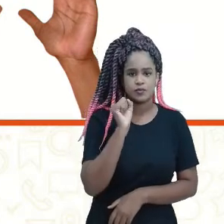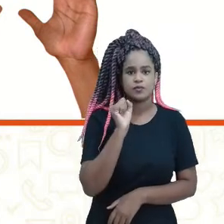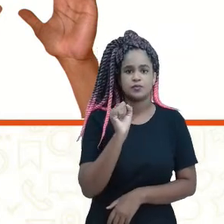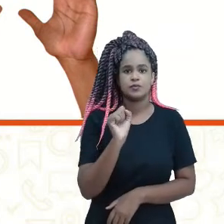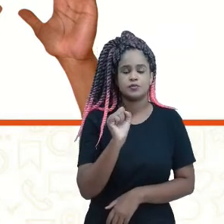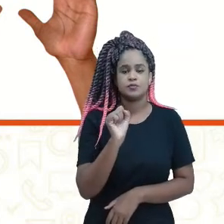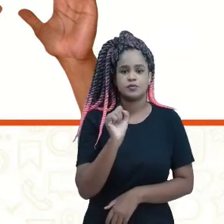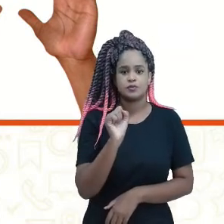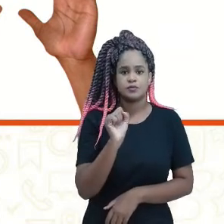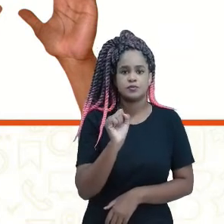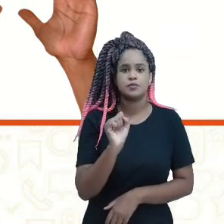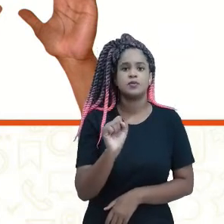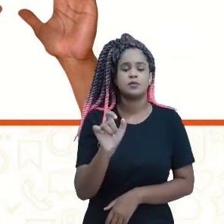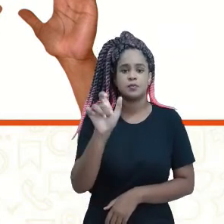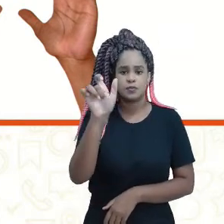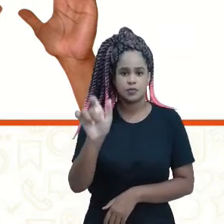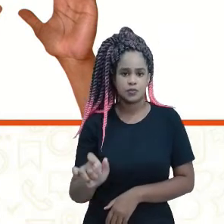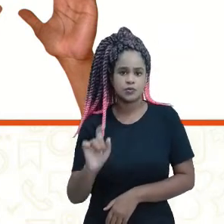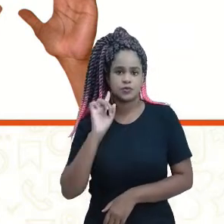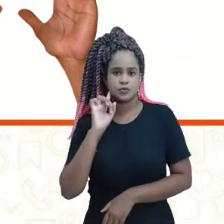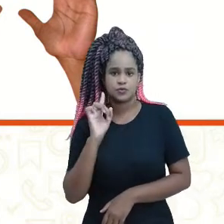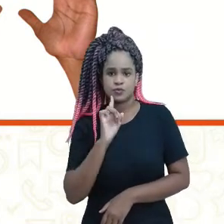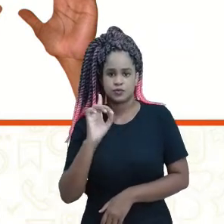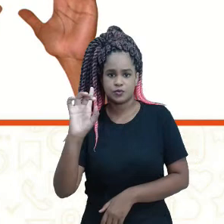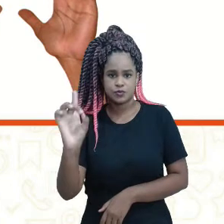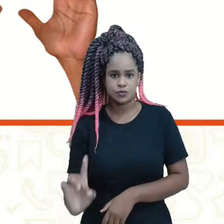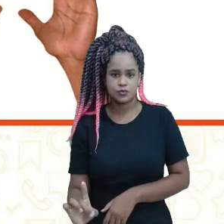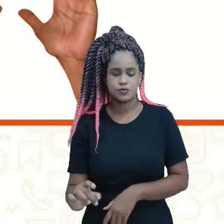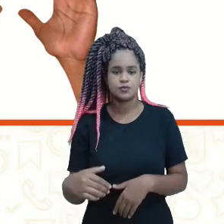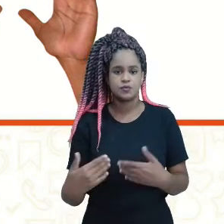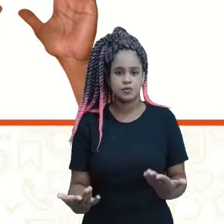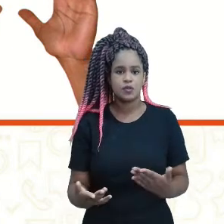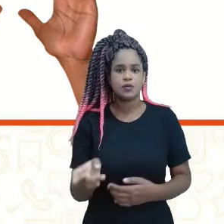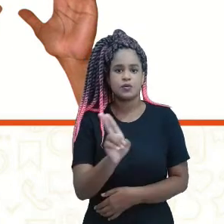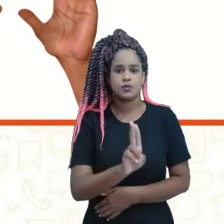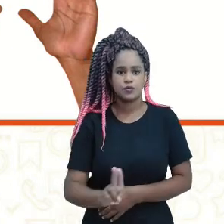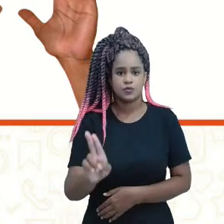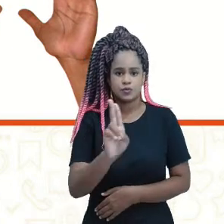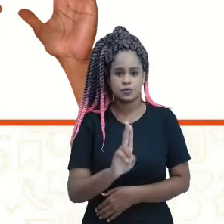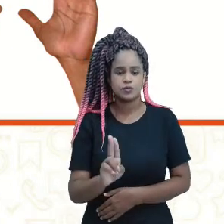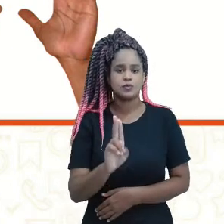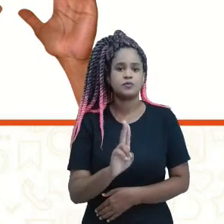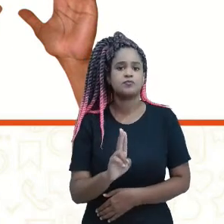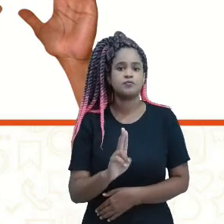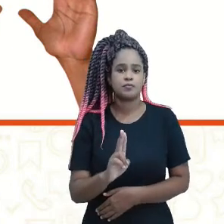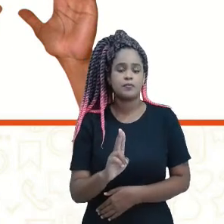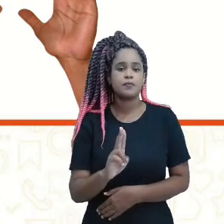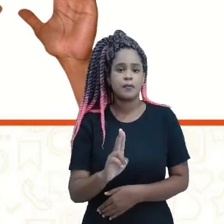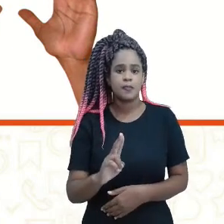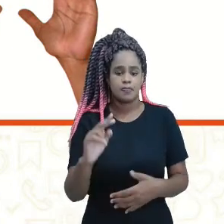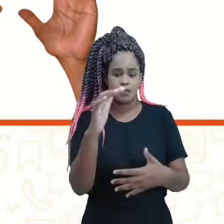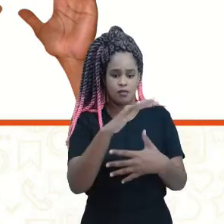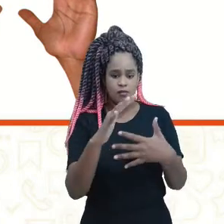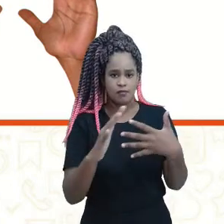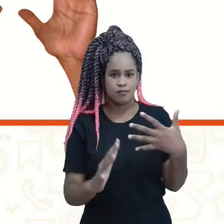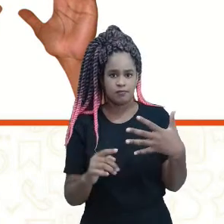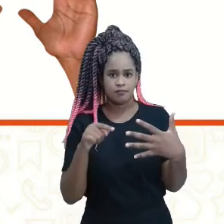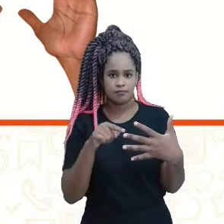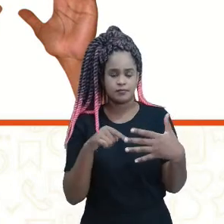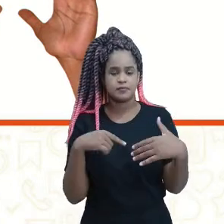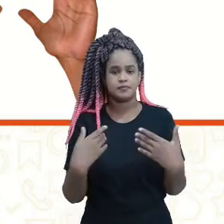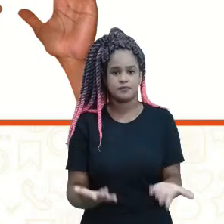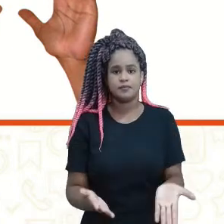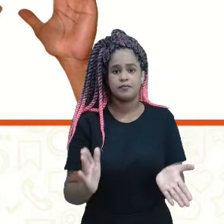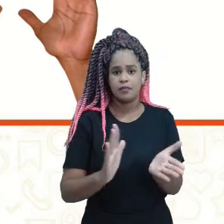com deficiência auditiva, surdos, não é? Por meio da língua brasileira de sinais. Então, este